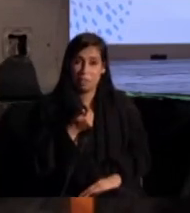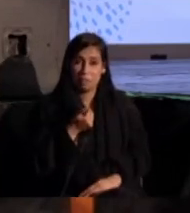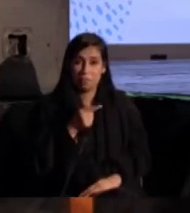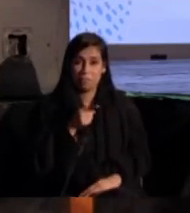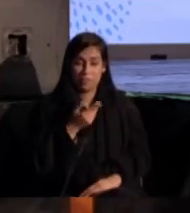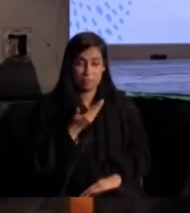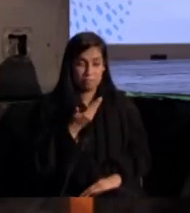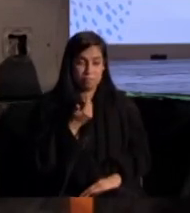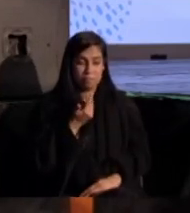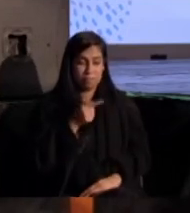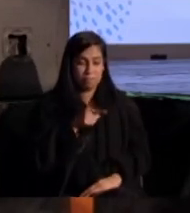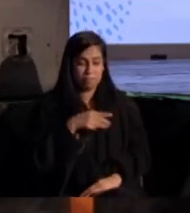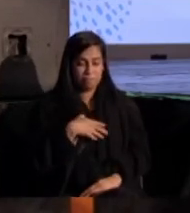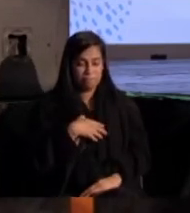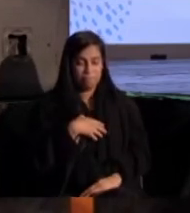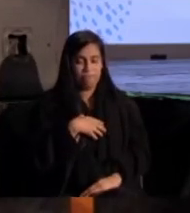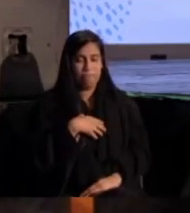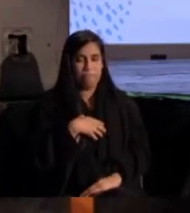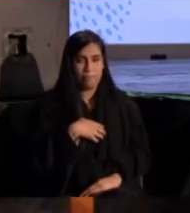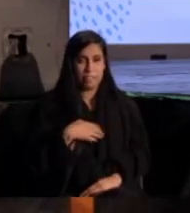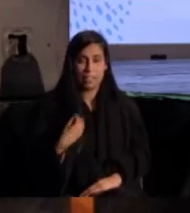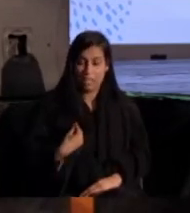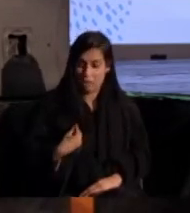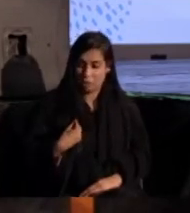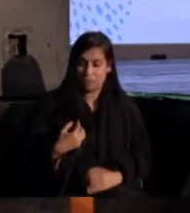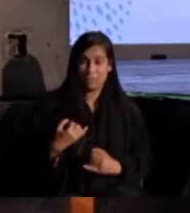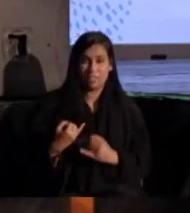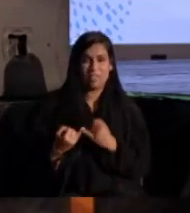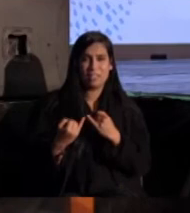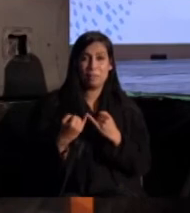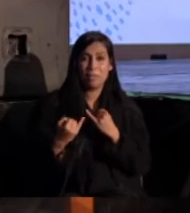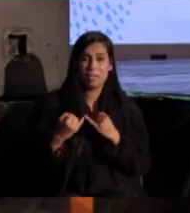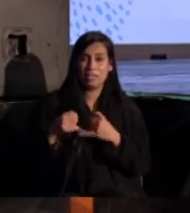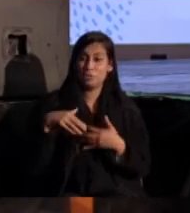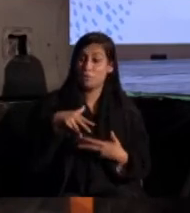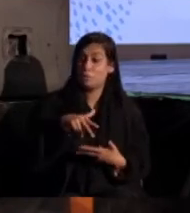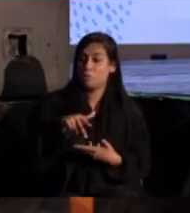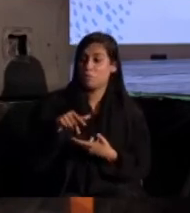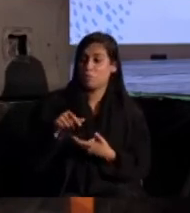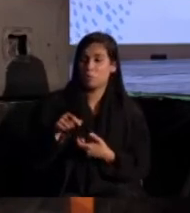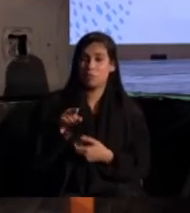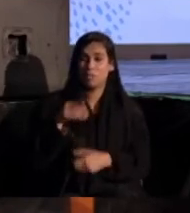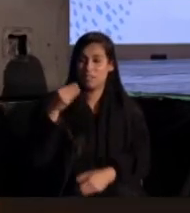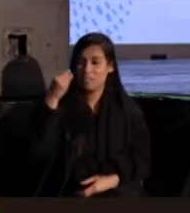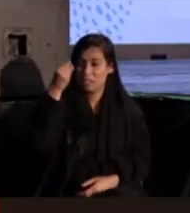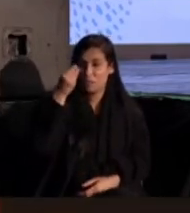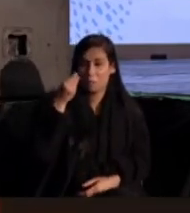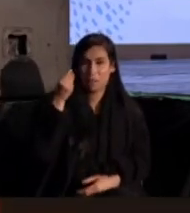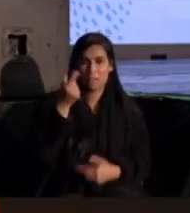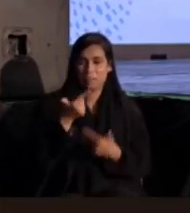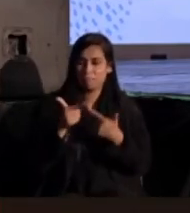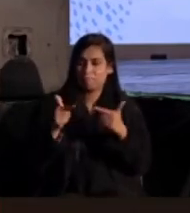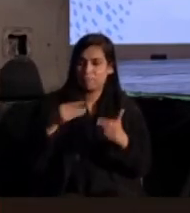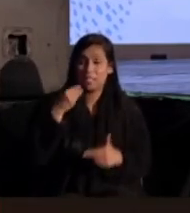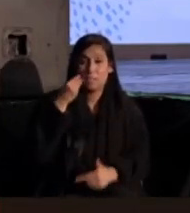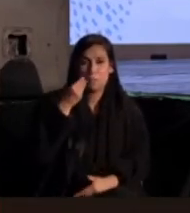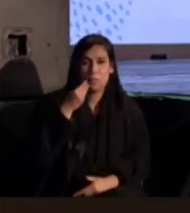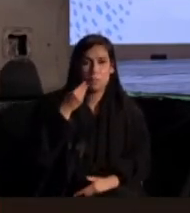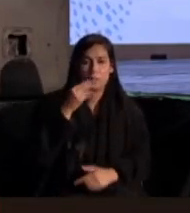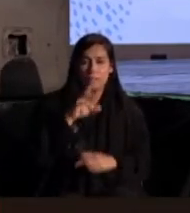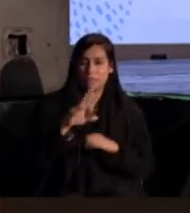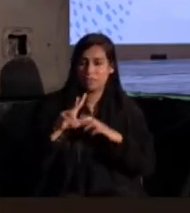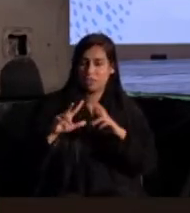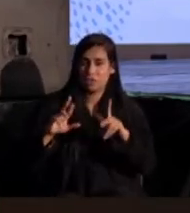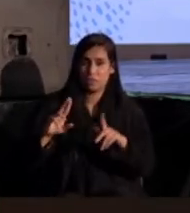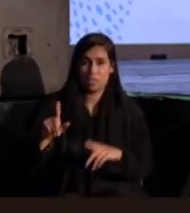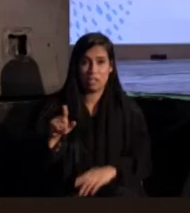Insalivar. Então, os afetos precisam disso. Você engole a comida. Você engole as experiências. E engolir as experiências, você não